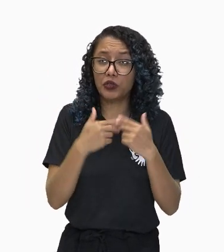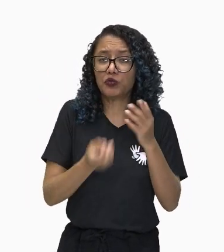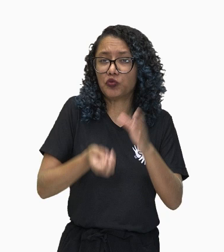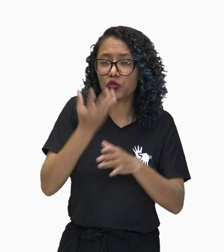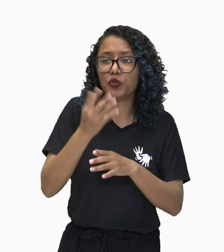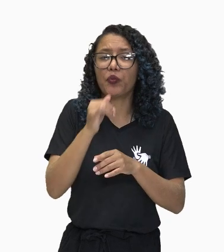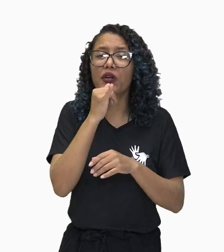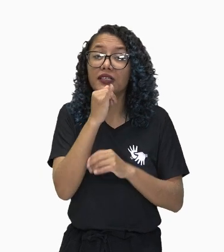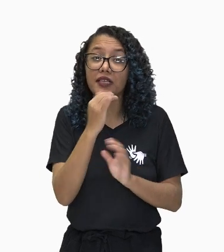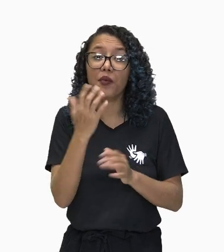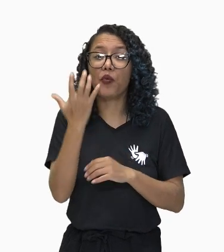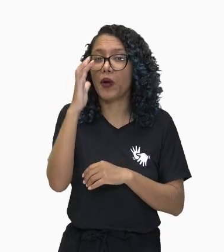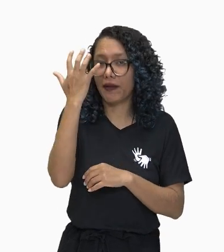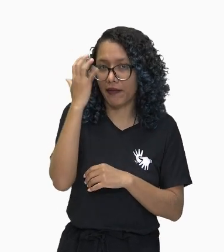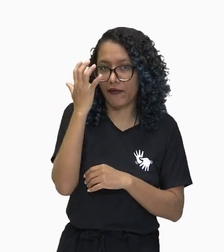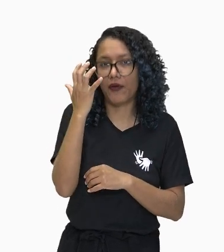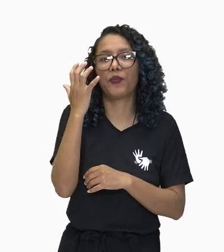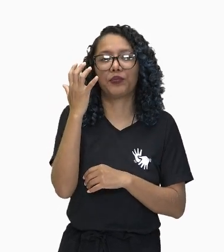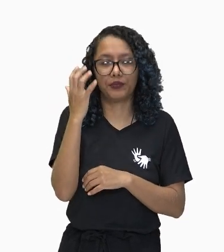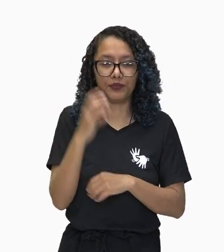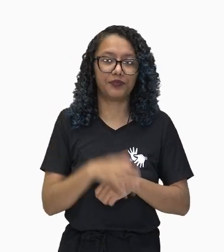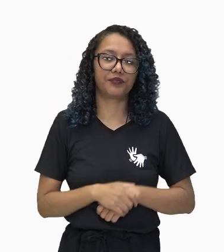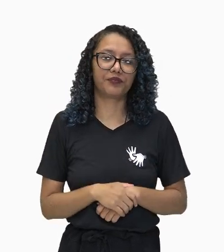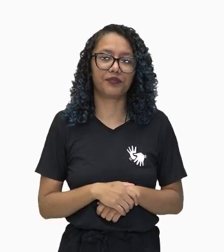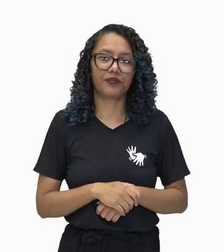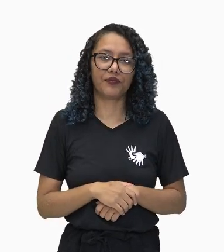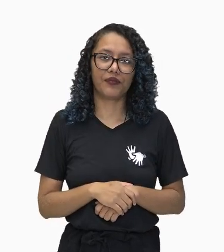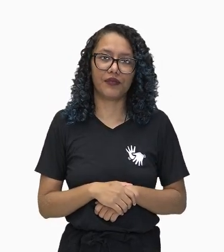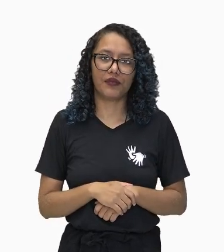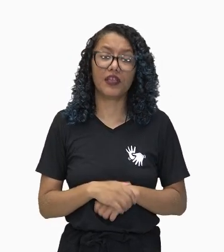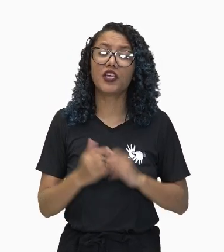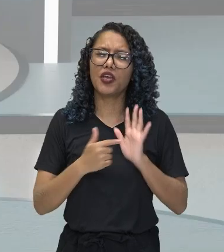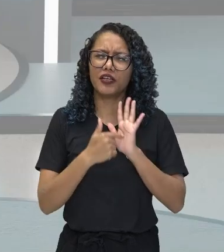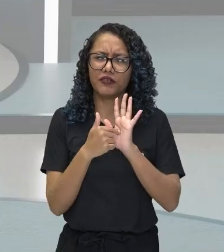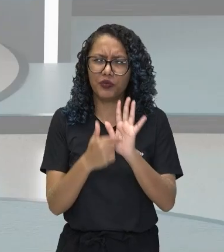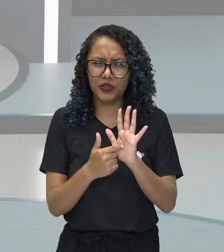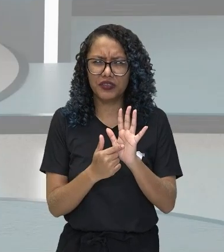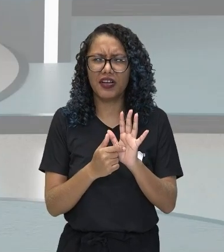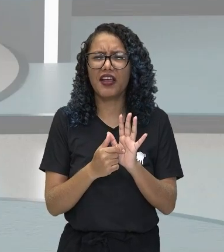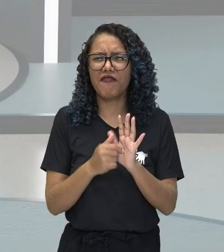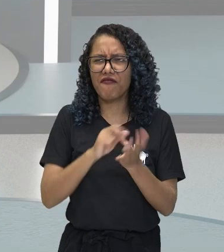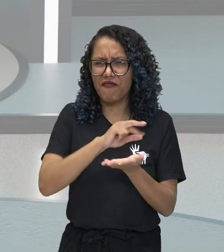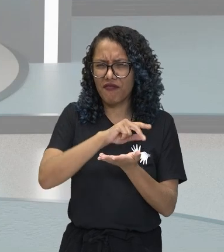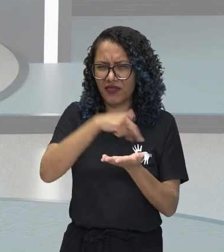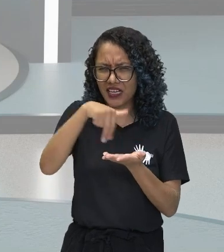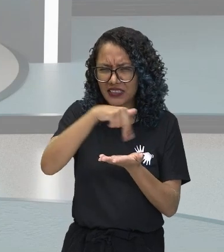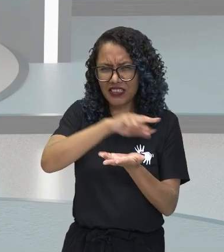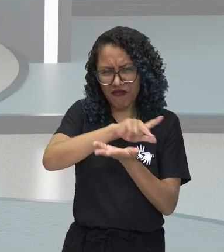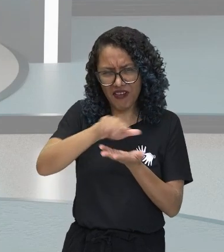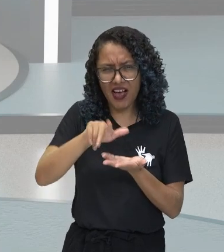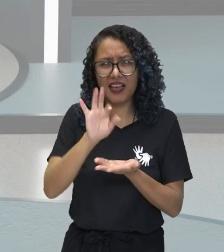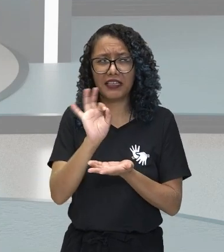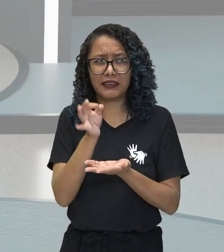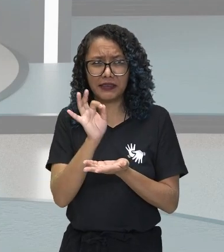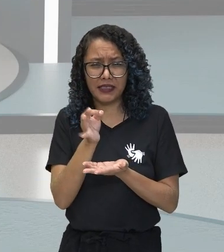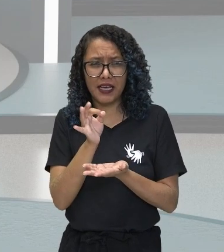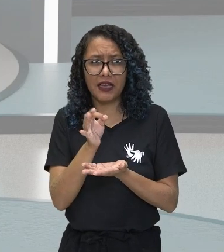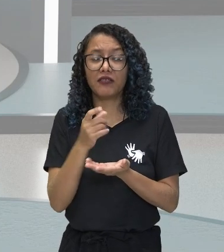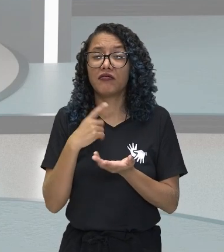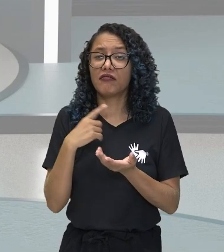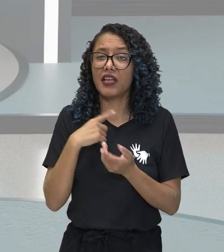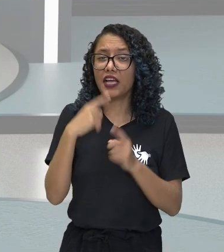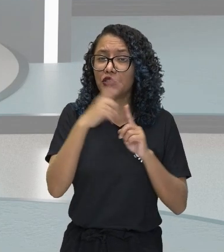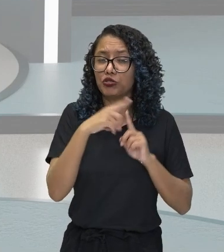exemplo, o carnaval. E a gente vai ver muitas danças, né? A dança são diferentes tipos